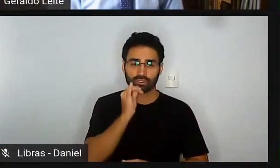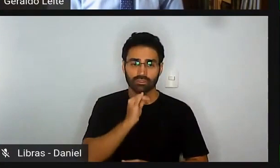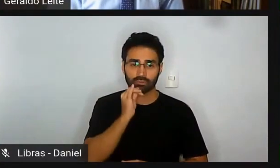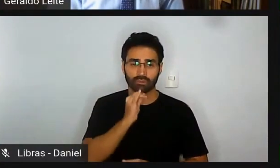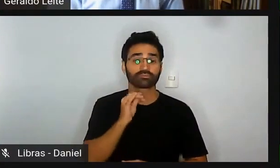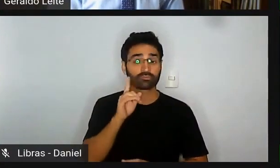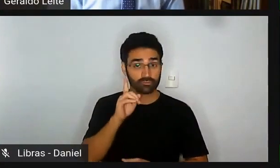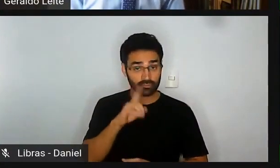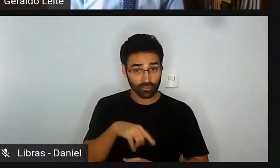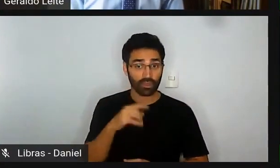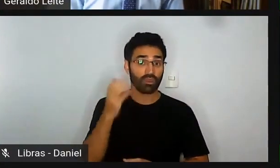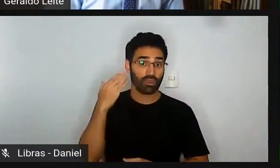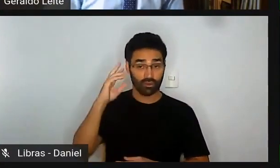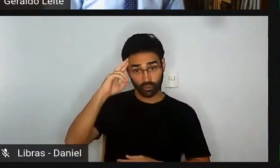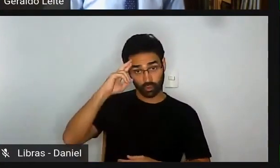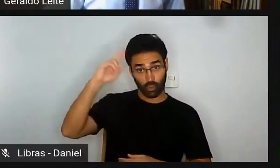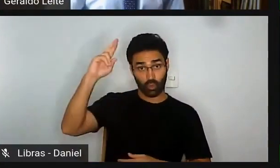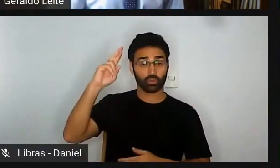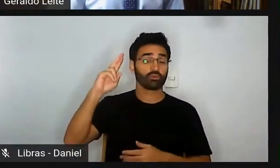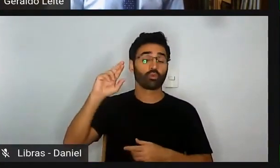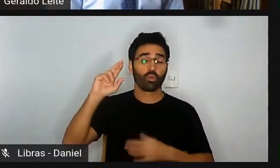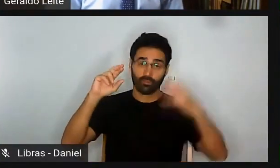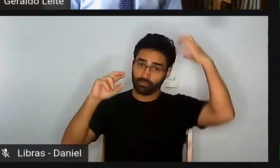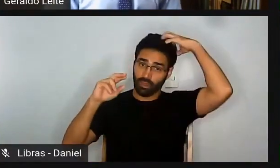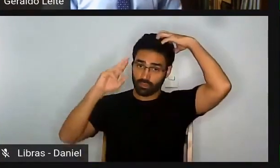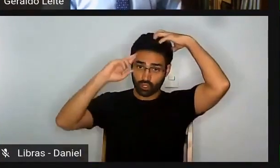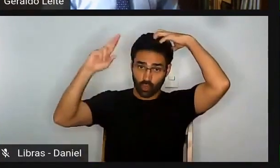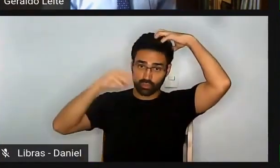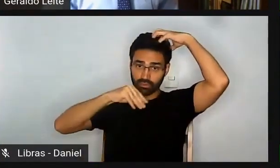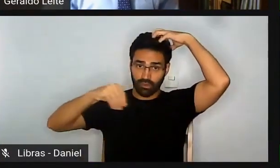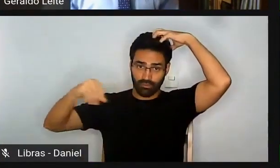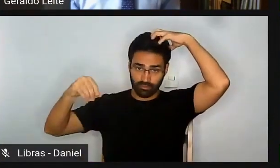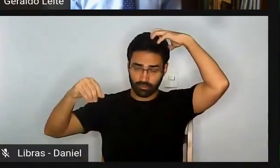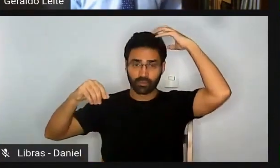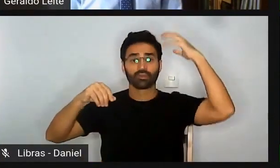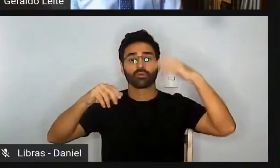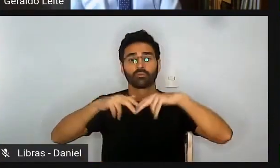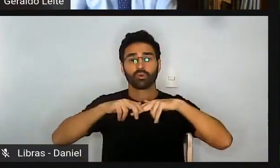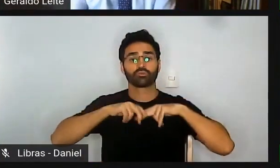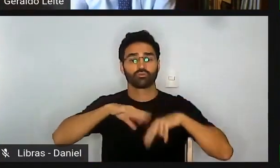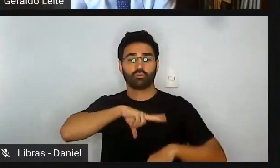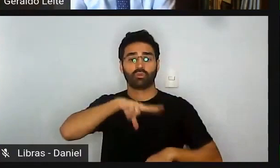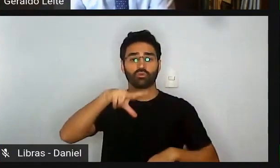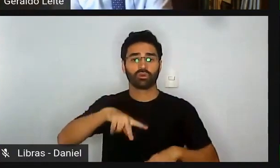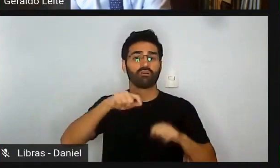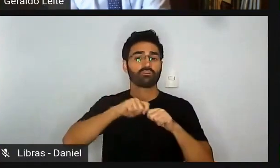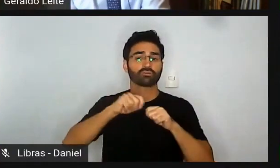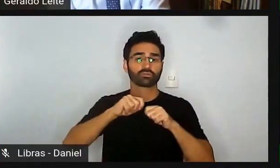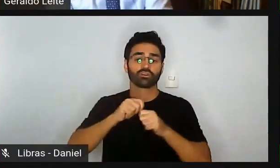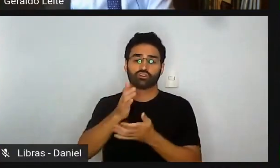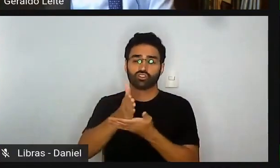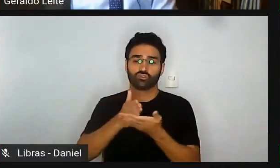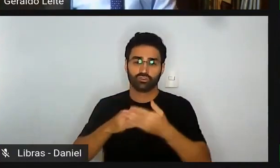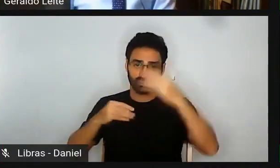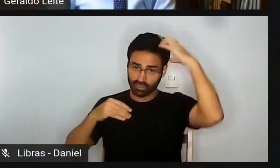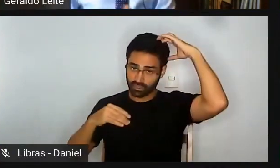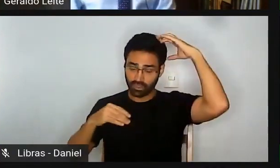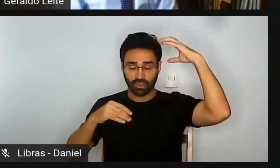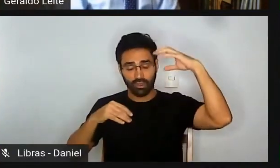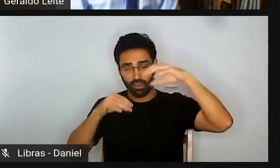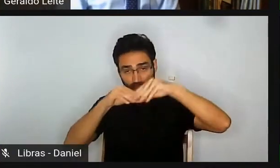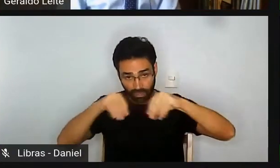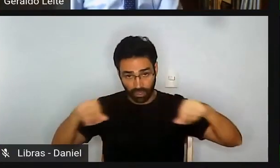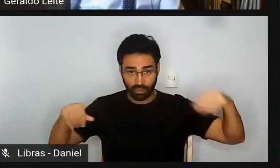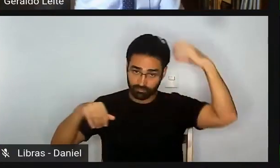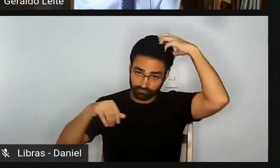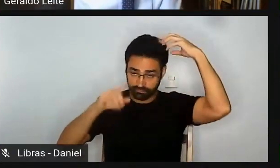considerado propriedade da coroa portuguesa. Portugal distribuía as terras, primeiramente dividiu em forma de capitanias e